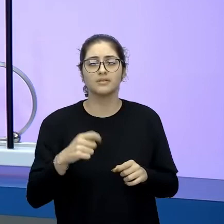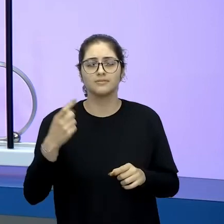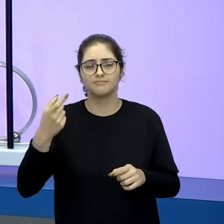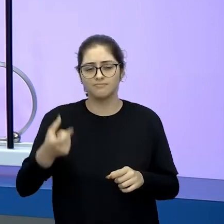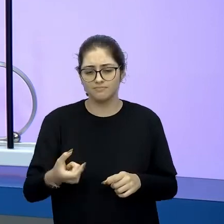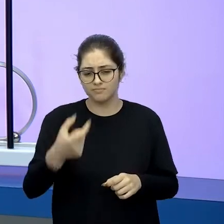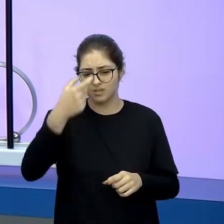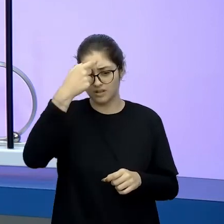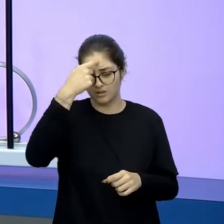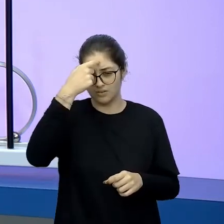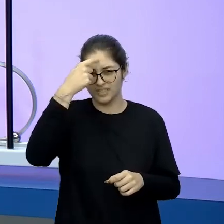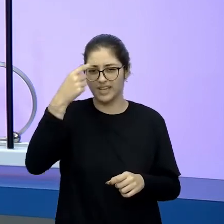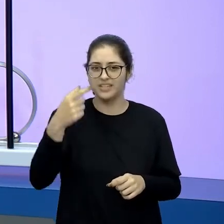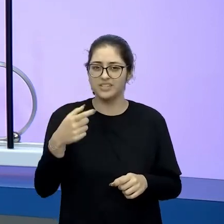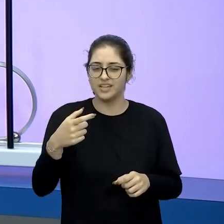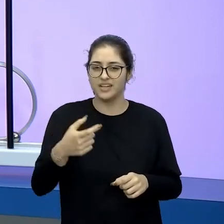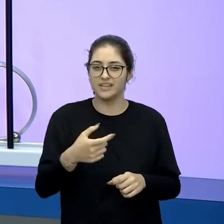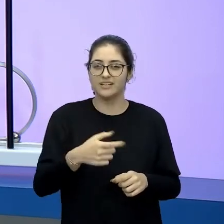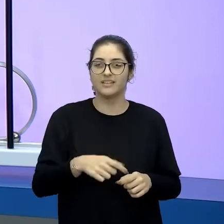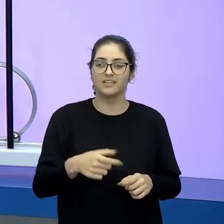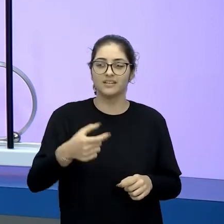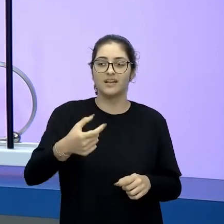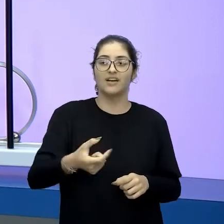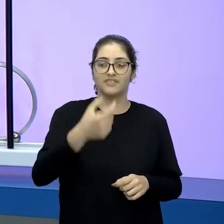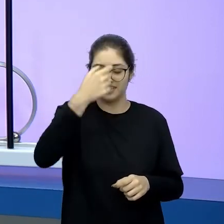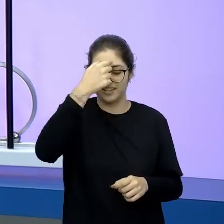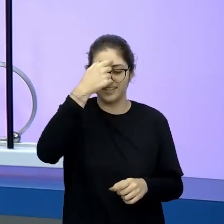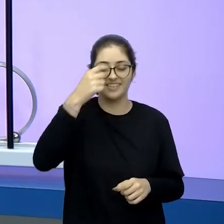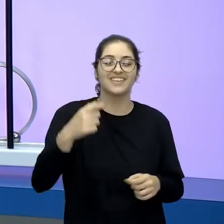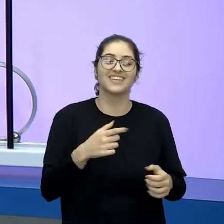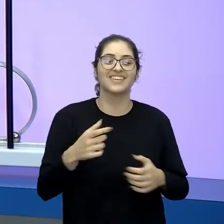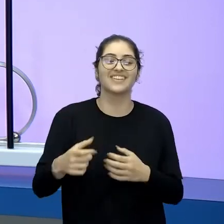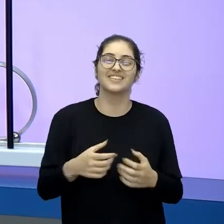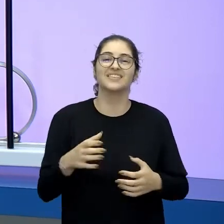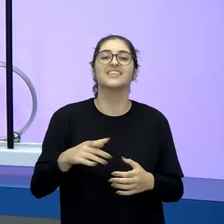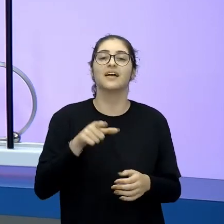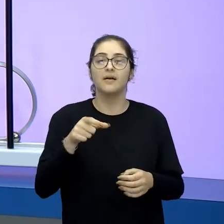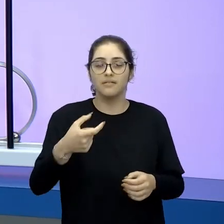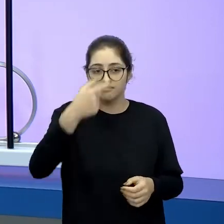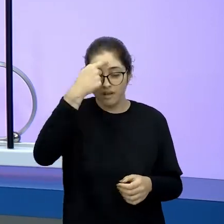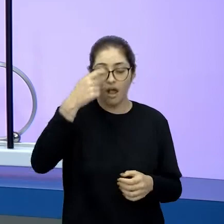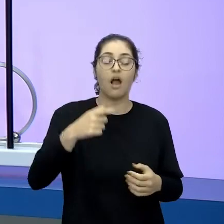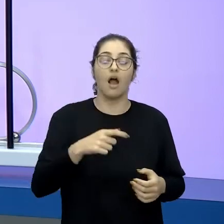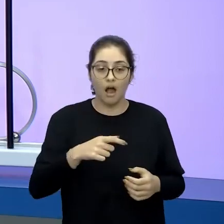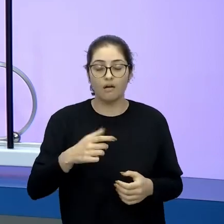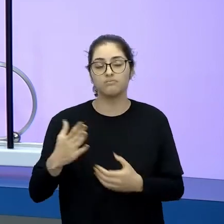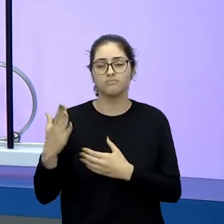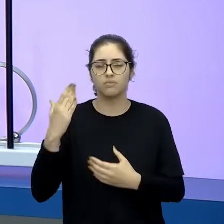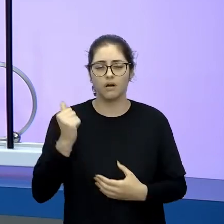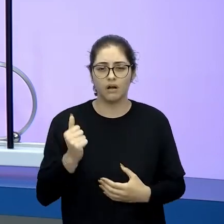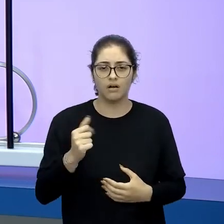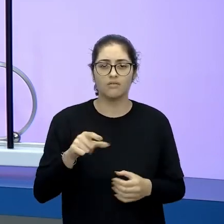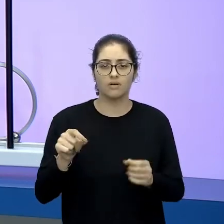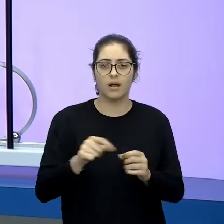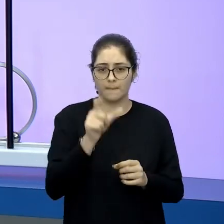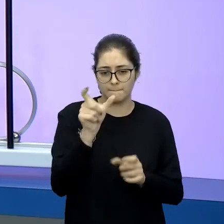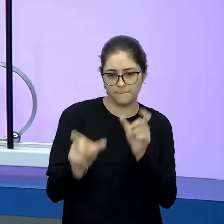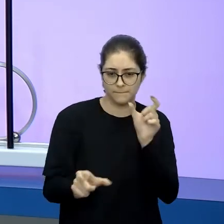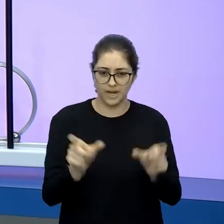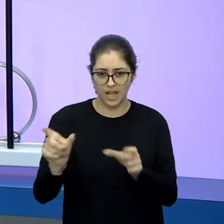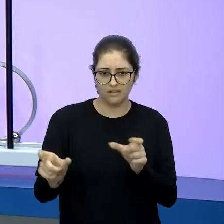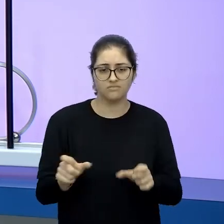consciente. Como é que eu vou driblando dessa enxurrada de propagandas que chegam para a persona, que somos cada um de